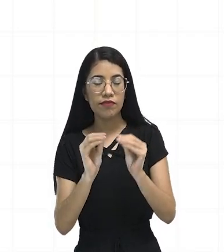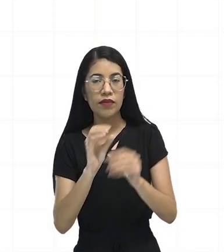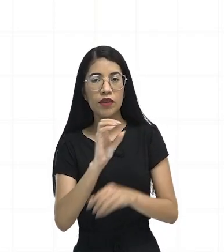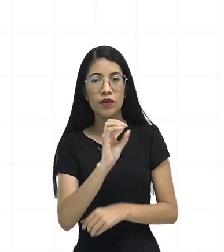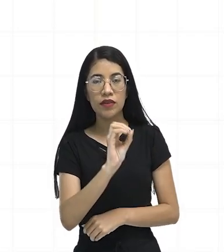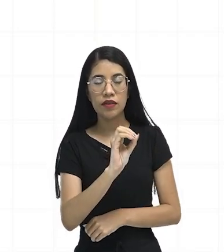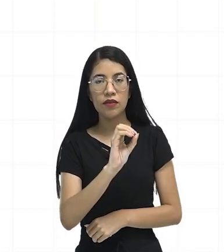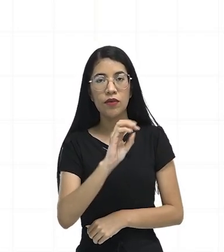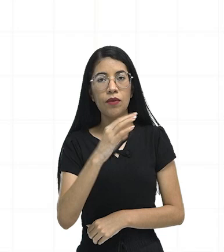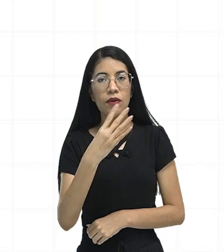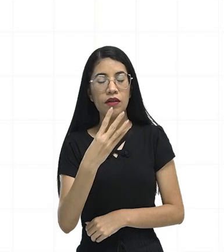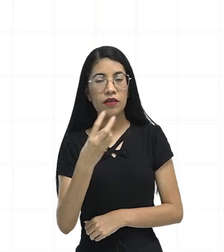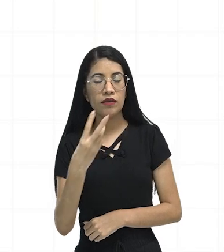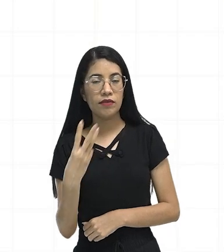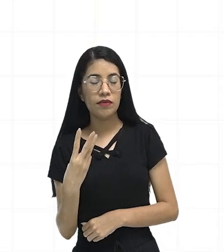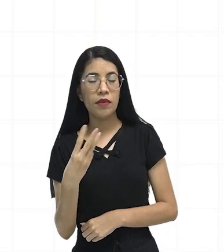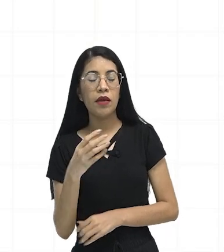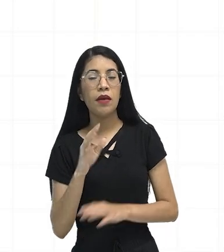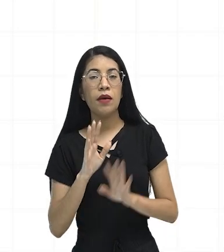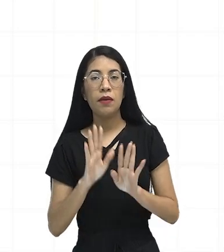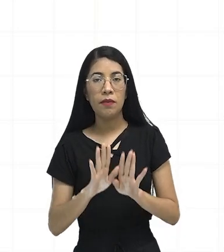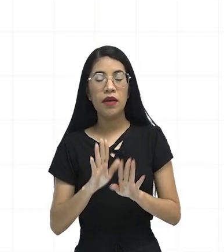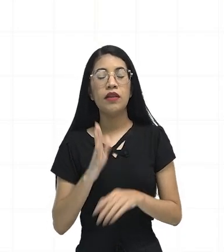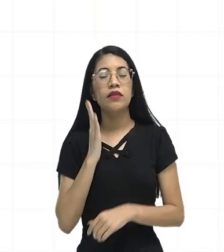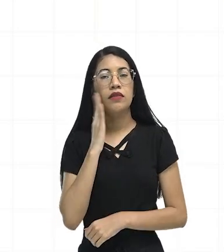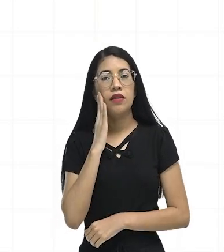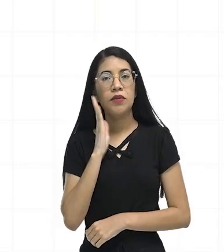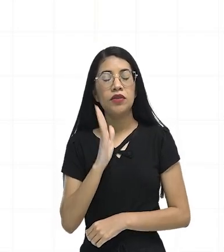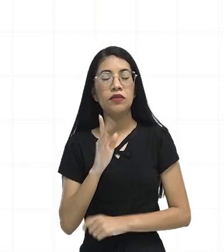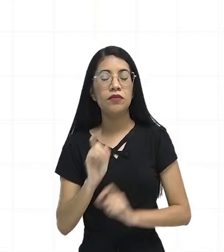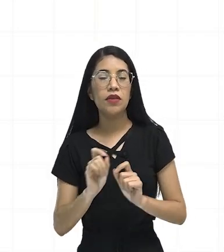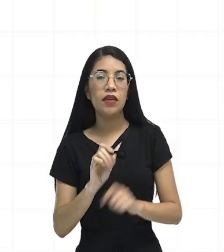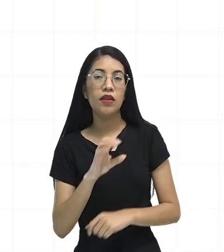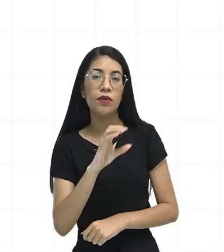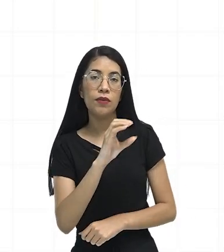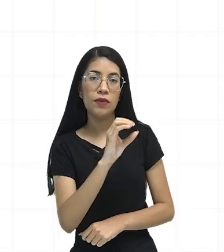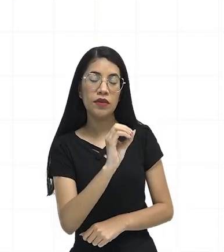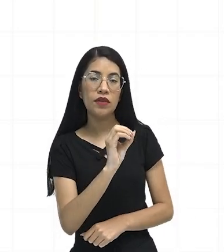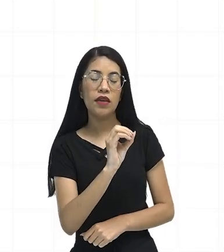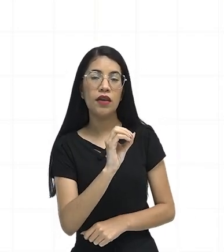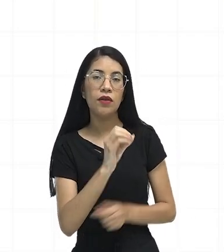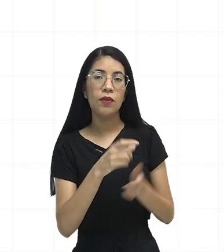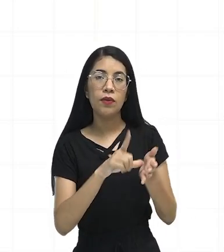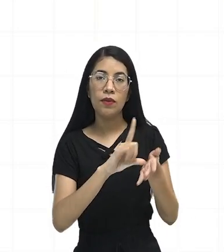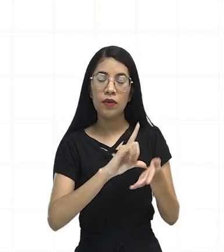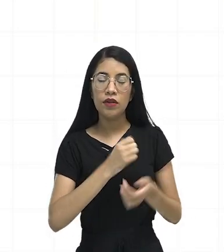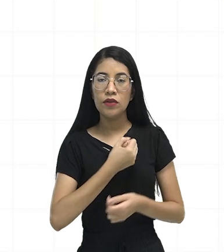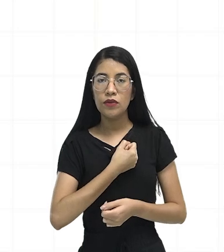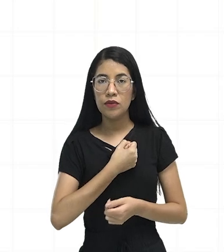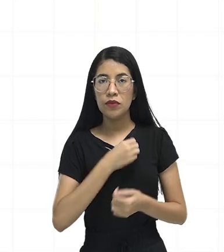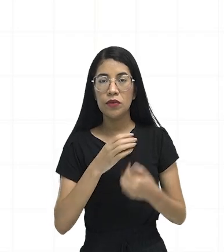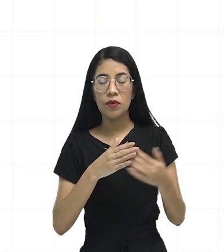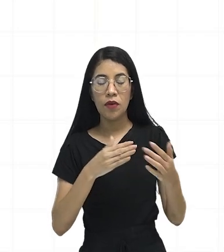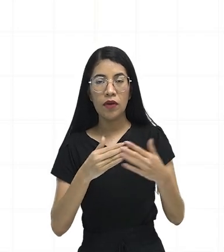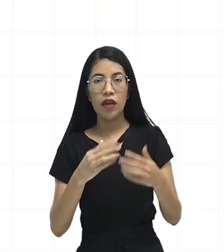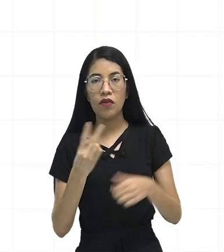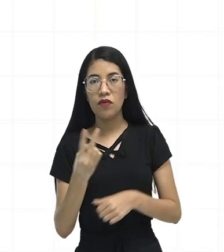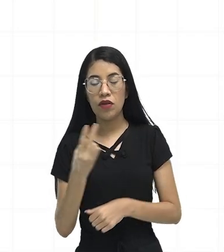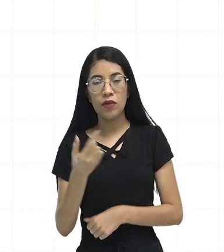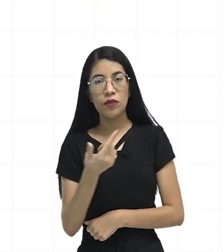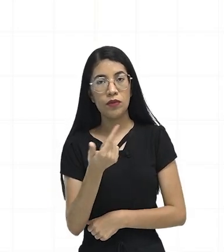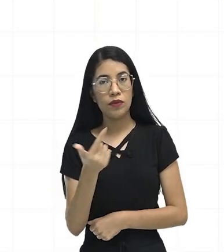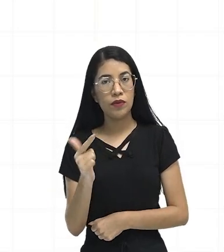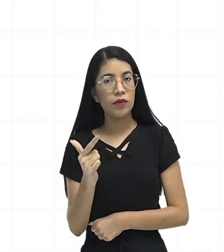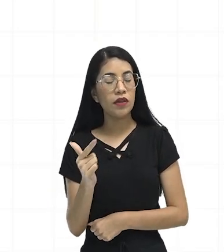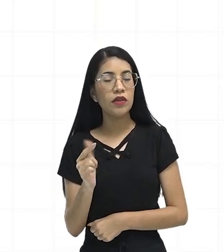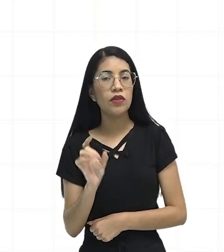0,43, tá? Mas nós já sabemos que o zero, antes de qualquer número, ele não tem valor, tá? O